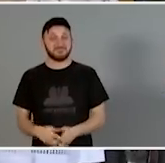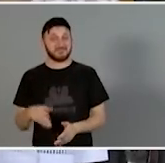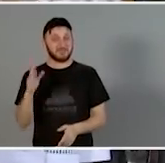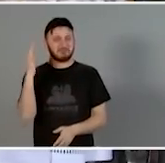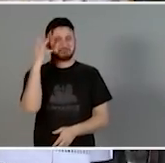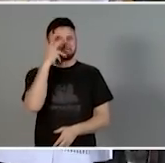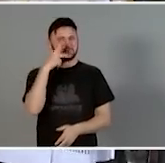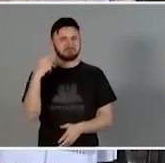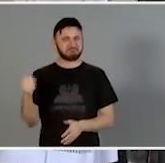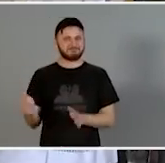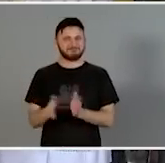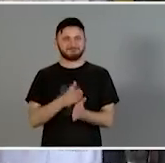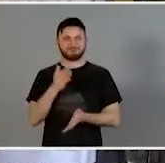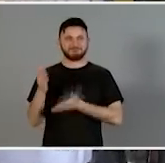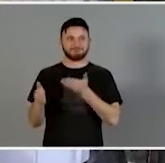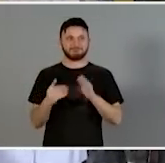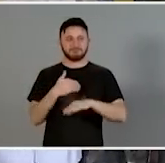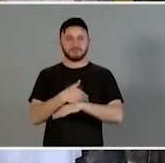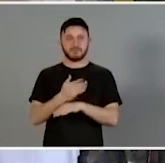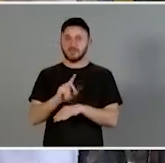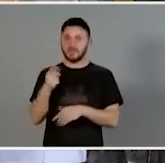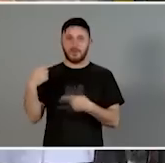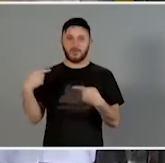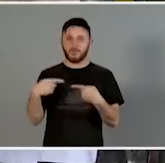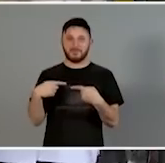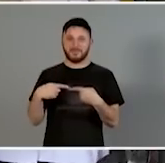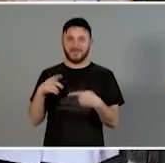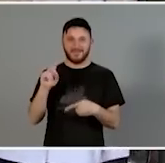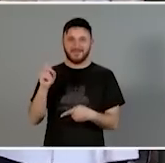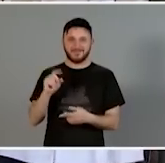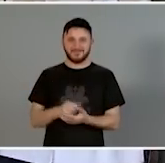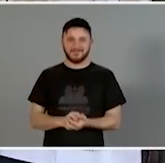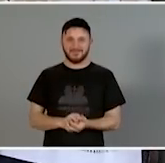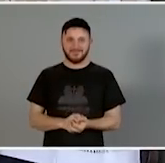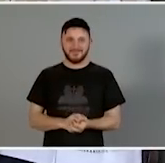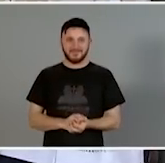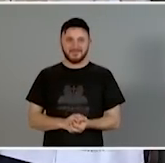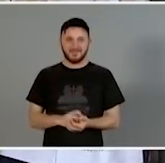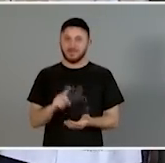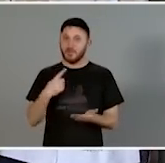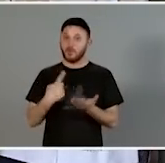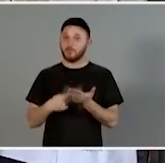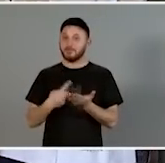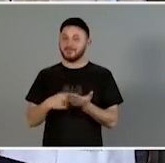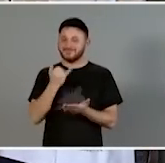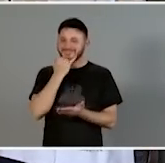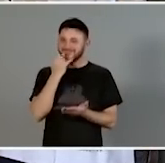de partilha. E não foi combinado, eles nem sabiam. Mas tem mais.